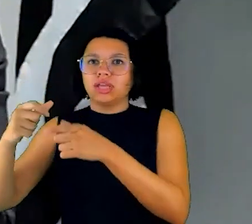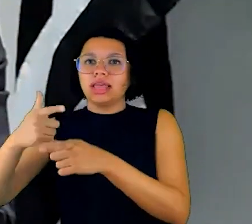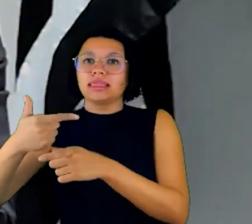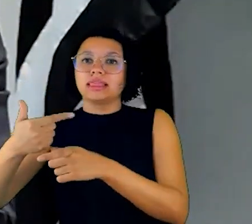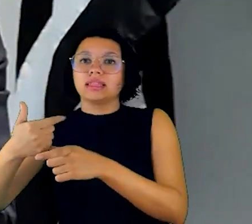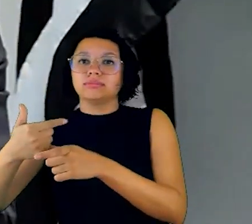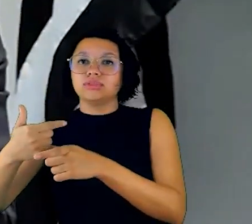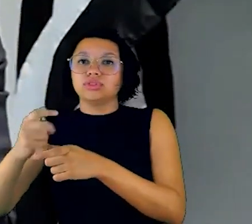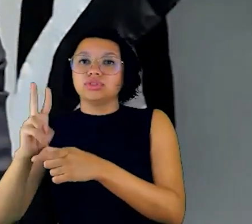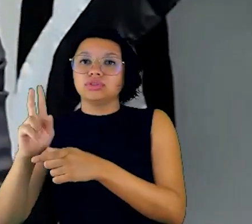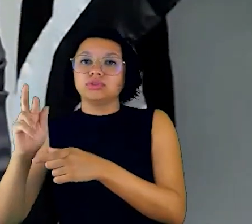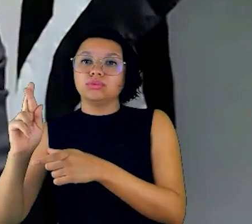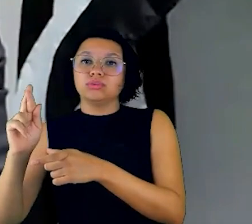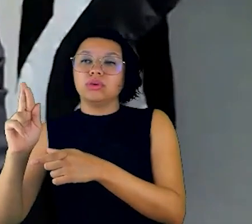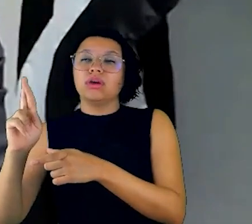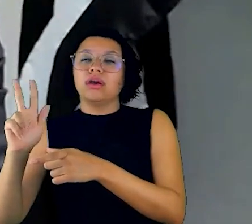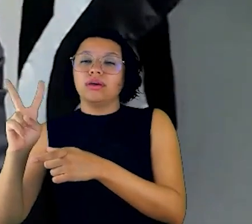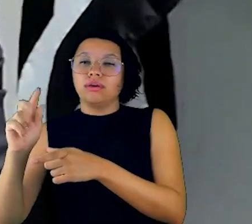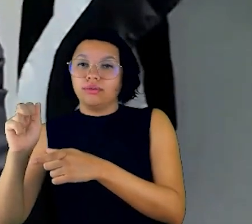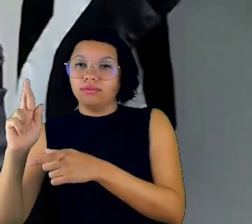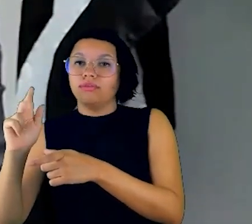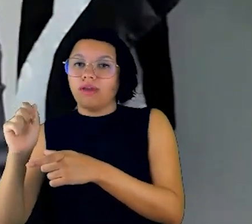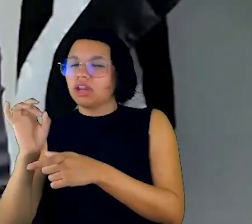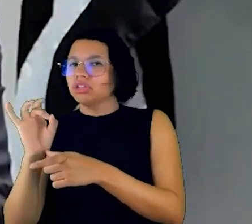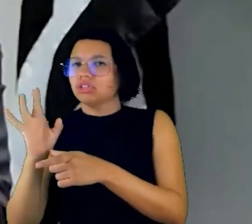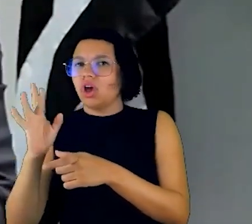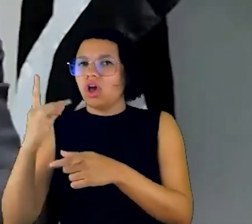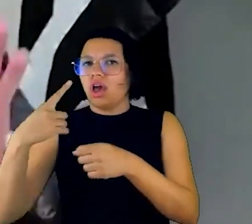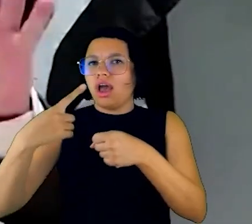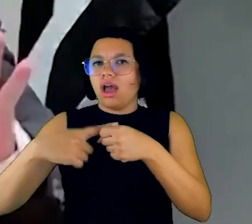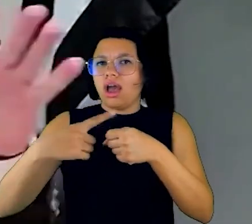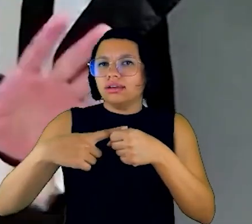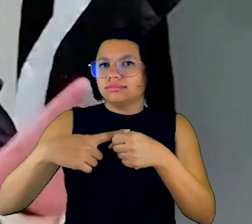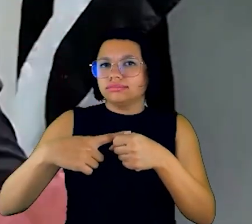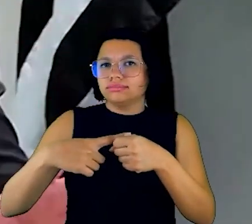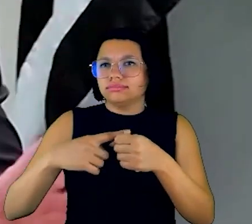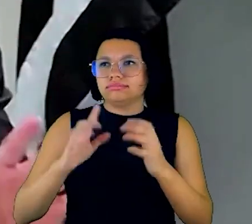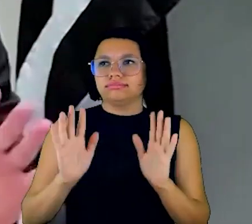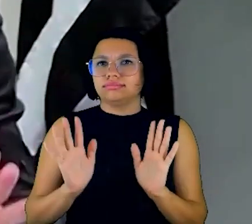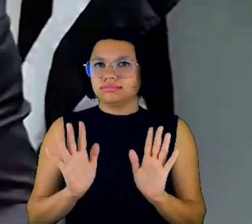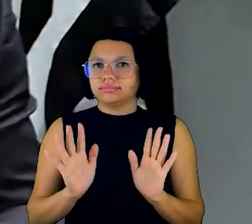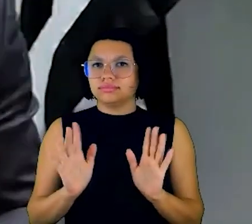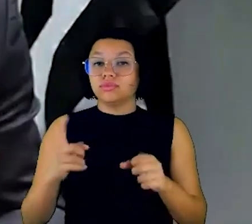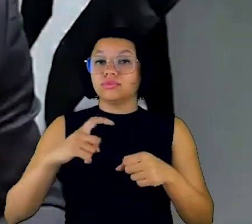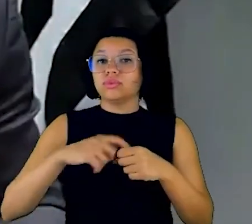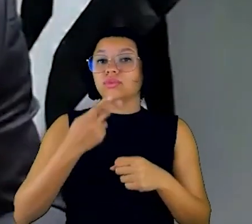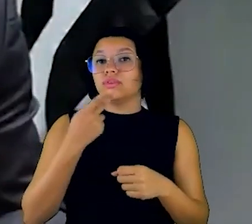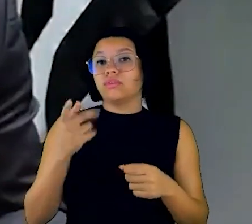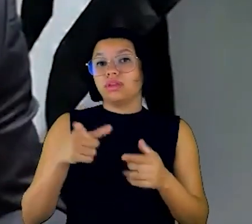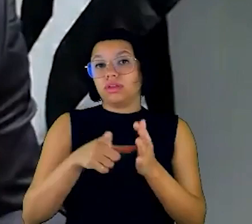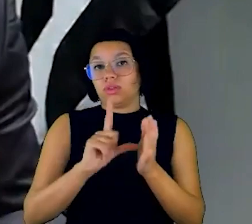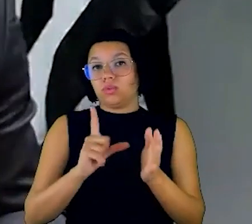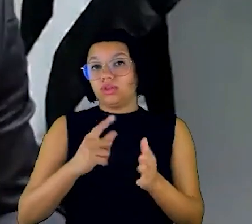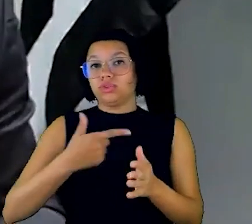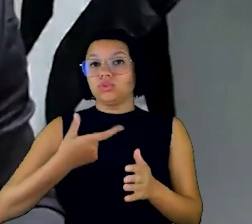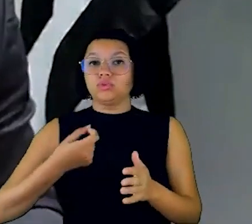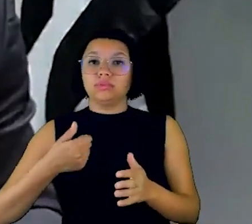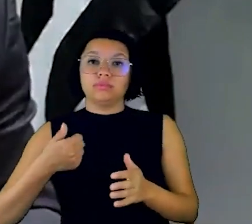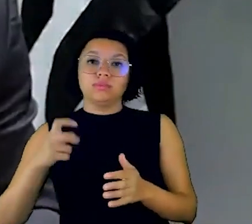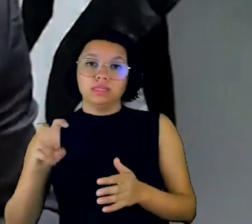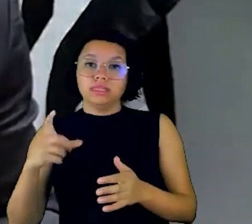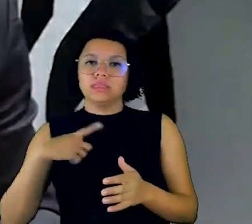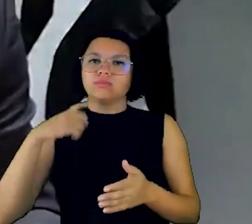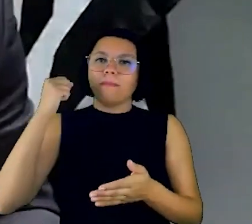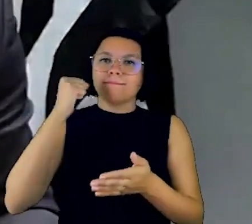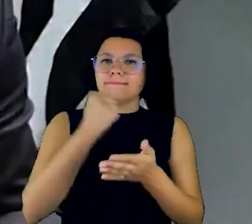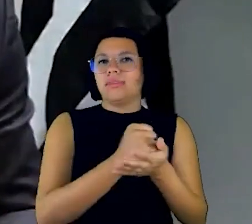Vara de Execuções Fiscais da capital. Pois bem, voltando àquilo que lhe dizia antes. 2015, nós temos